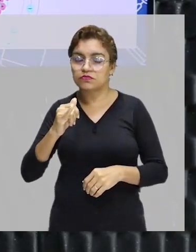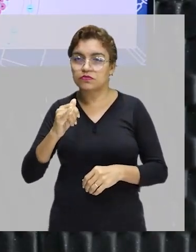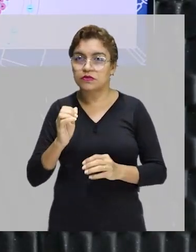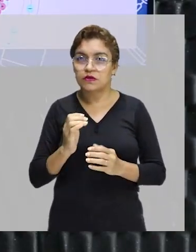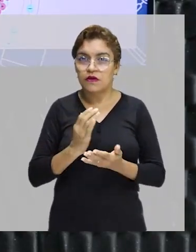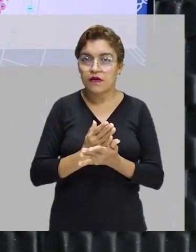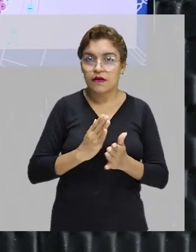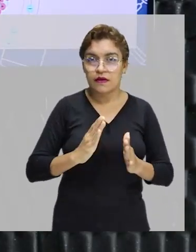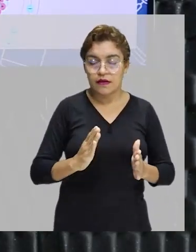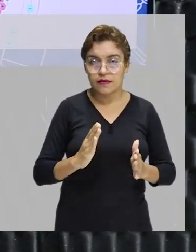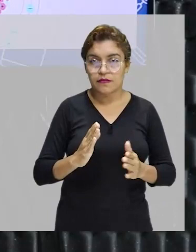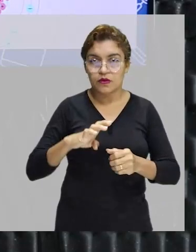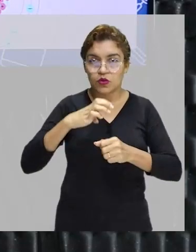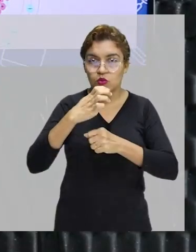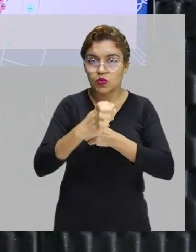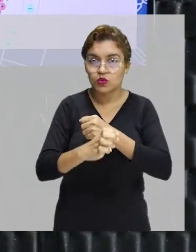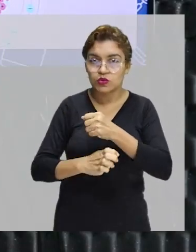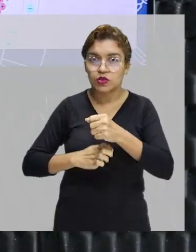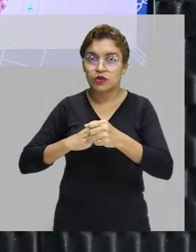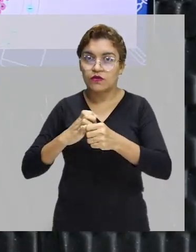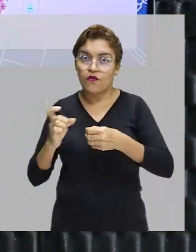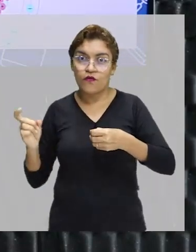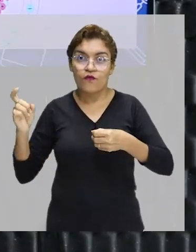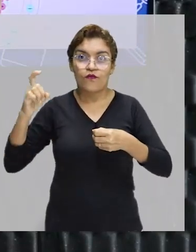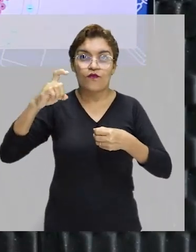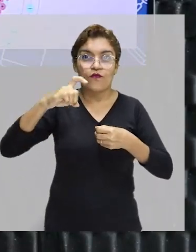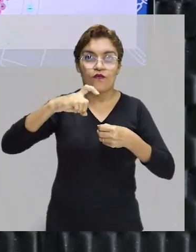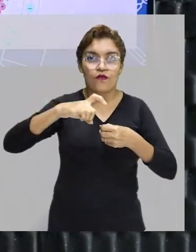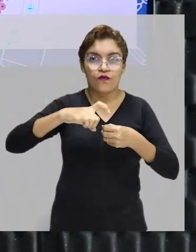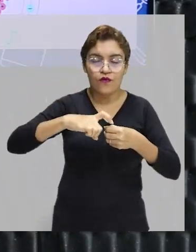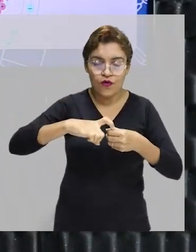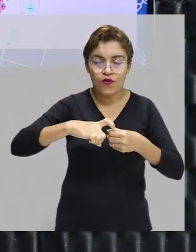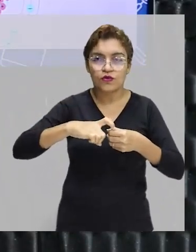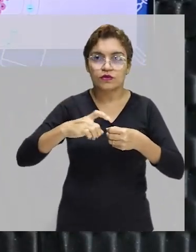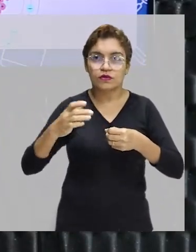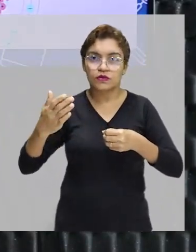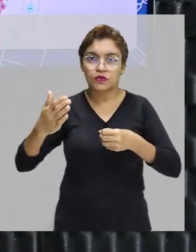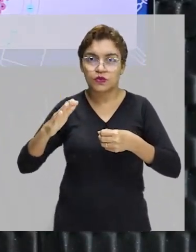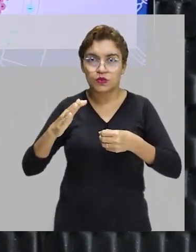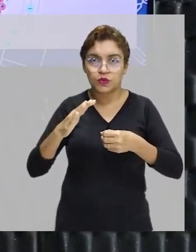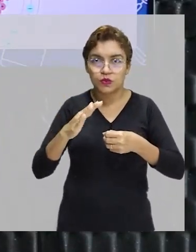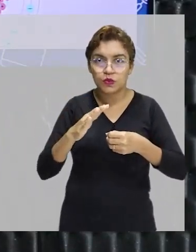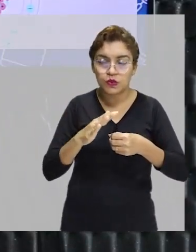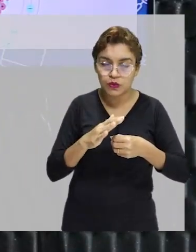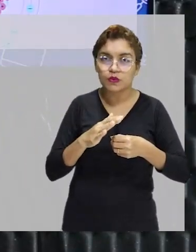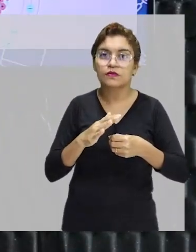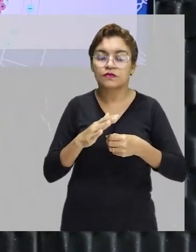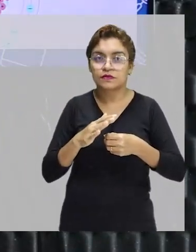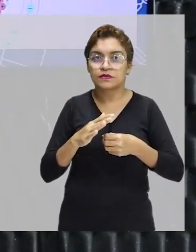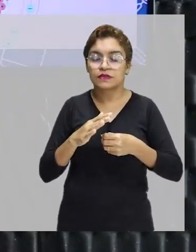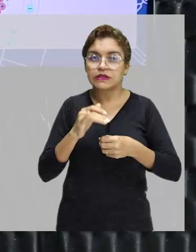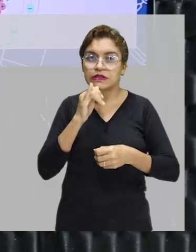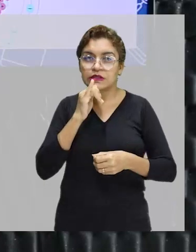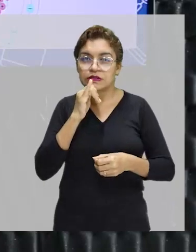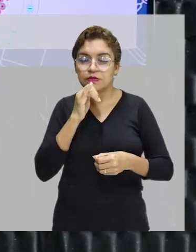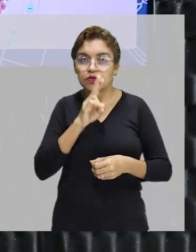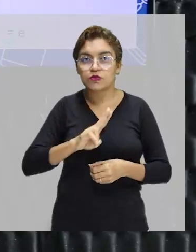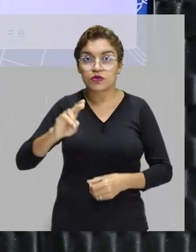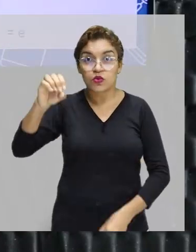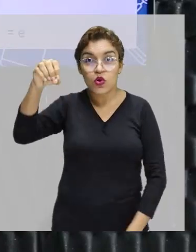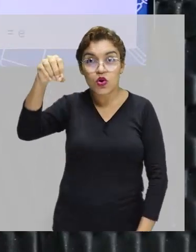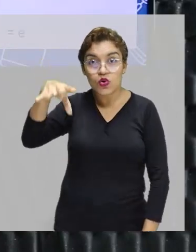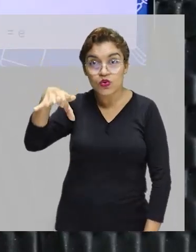voltar para o seu nível original, devolvendo essa energia que receberam na forma de luz, tudo bem?